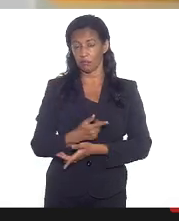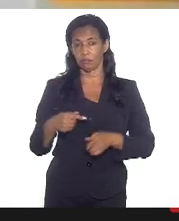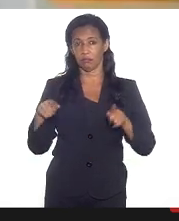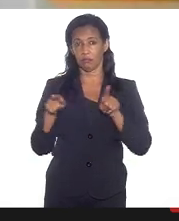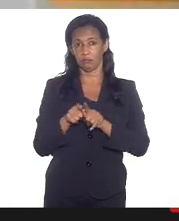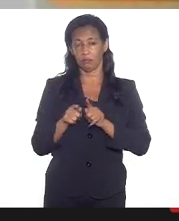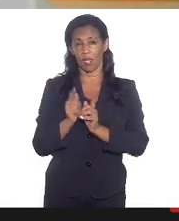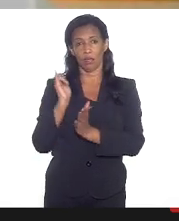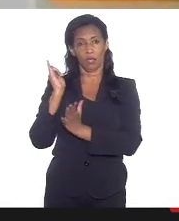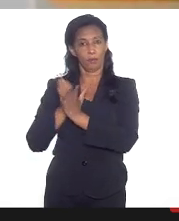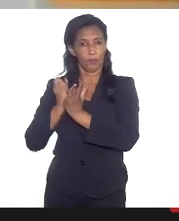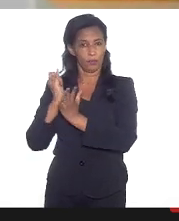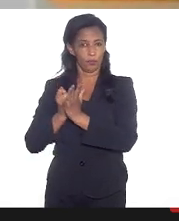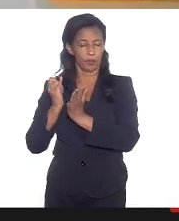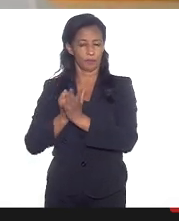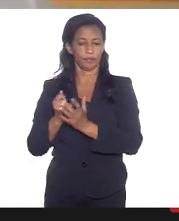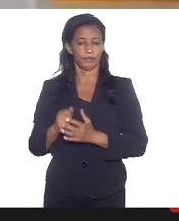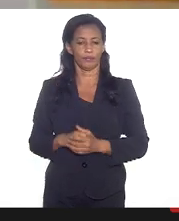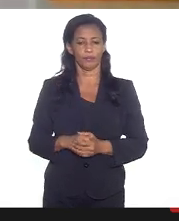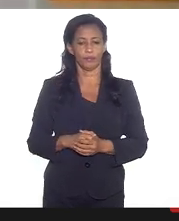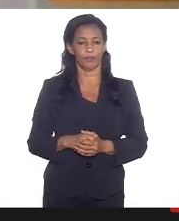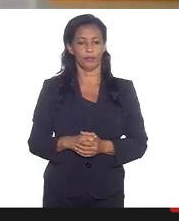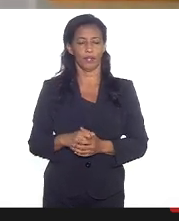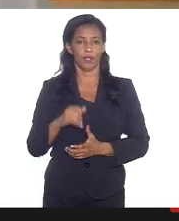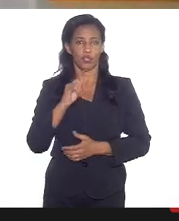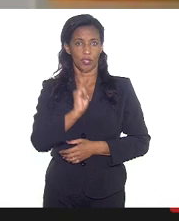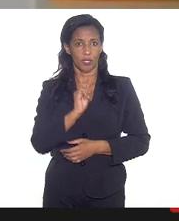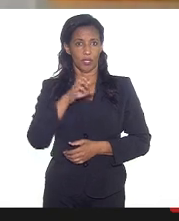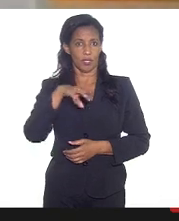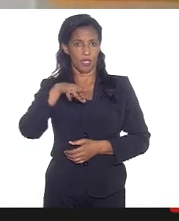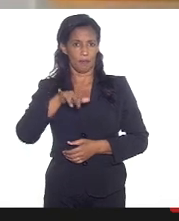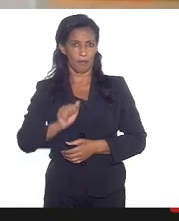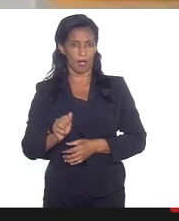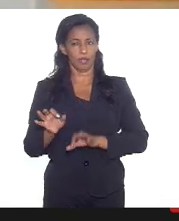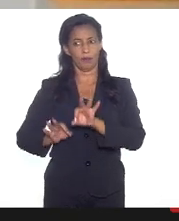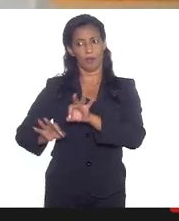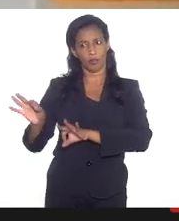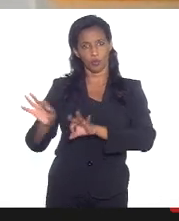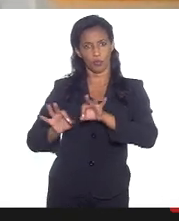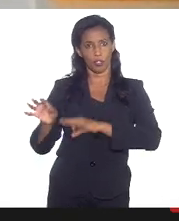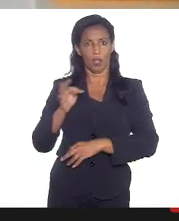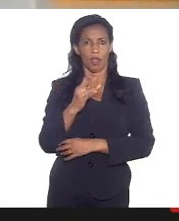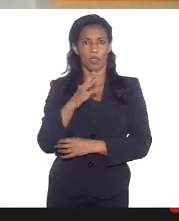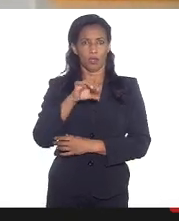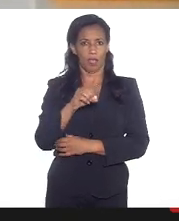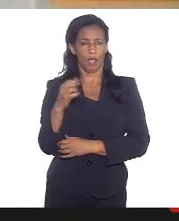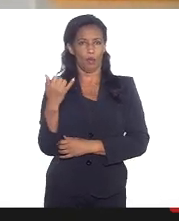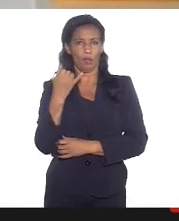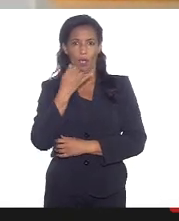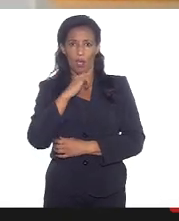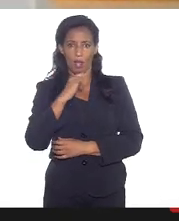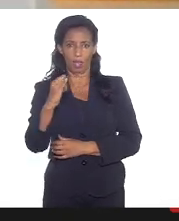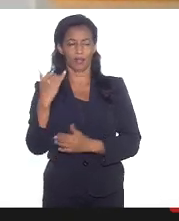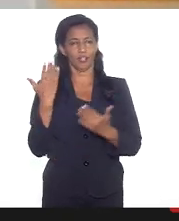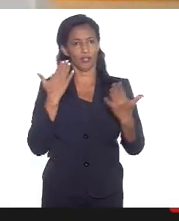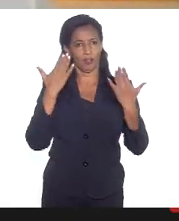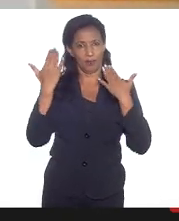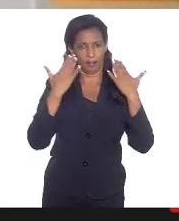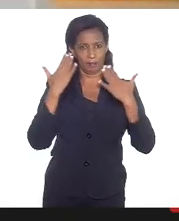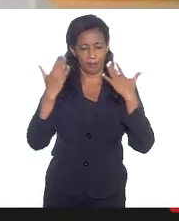a tributação de ICMS para os projetos termoelétricos, ela já está